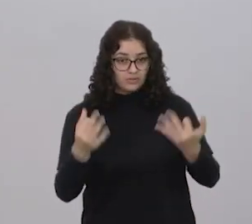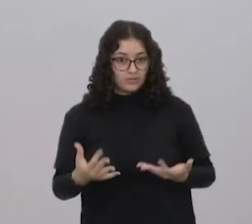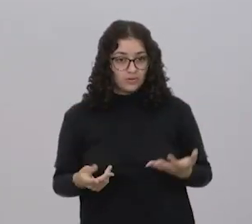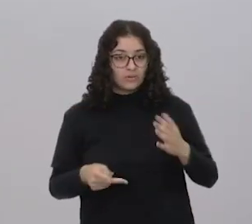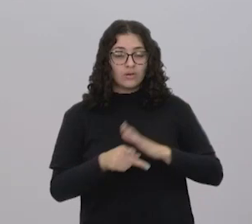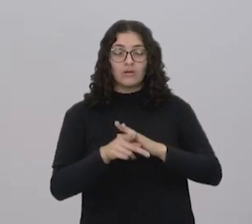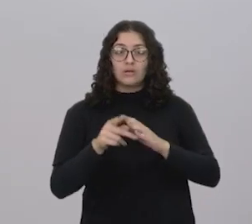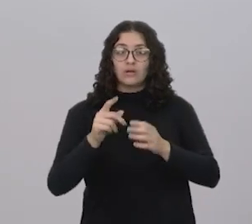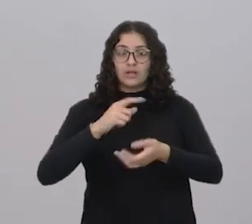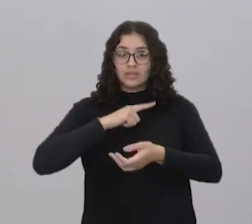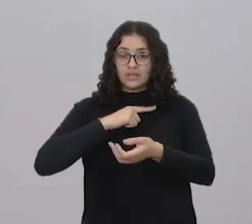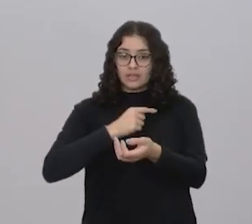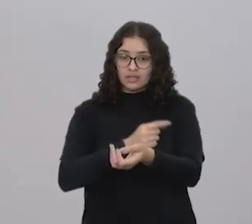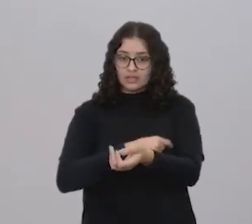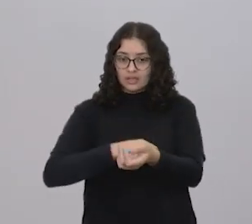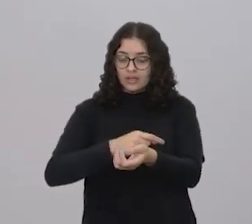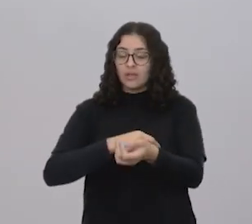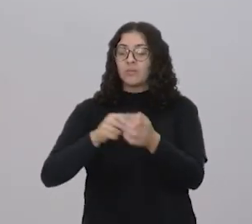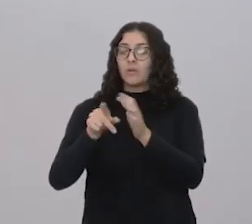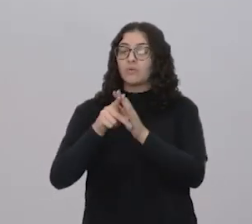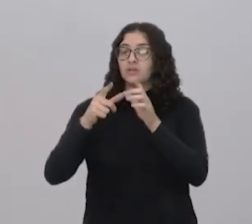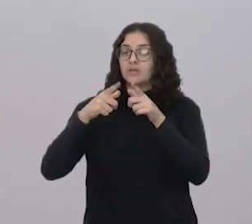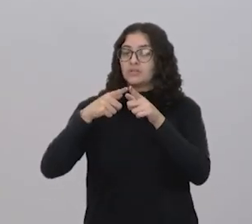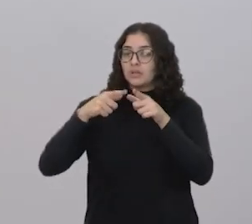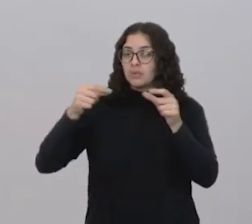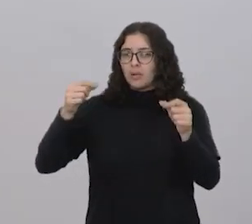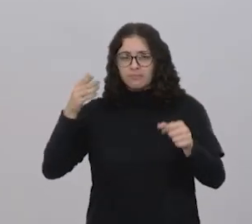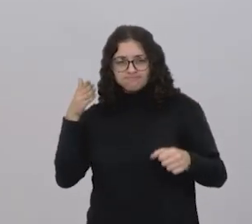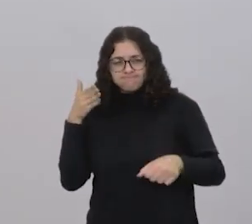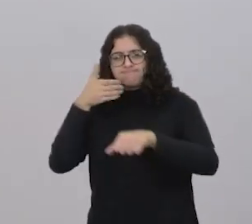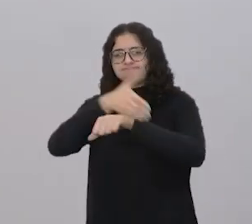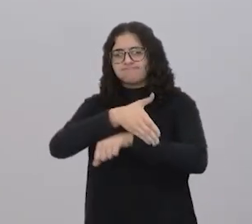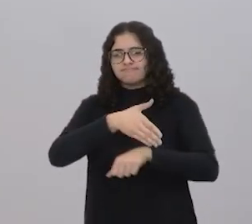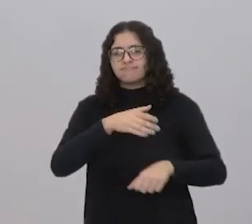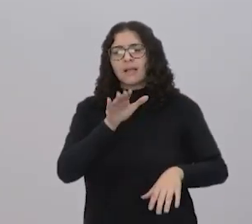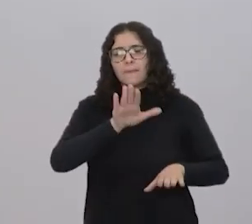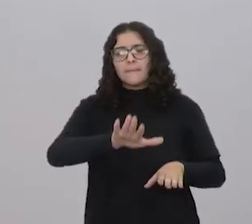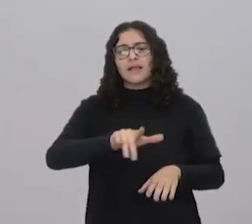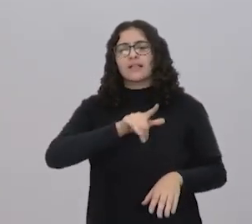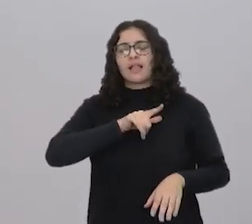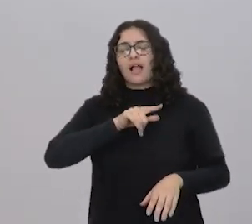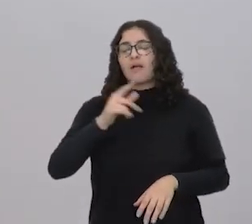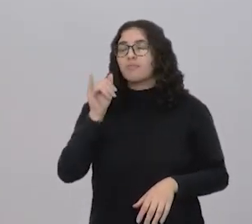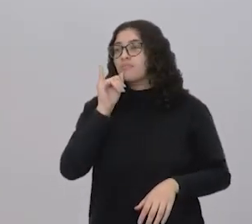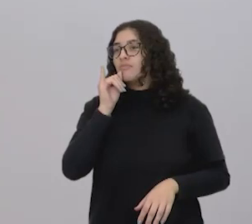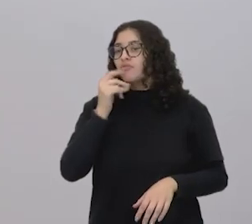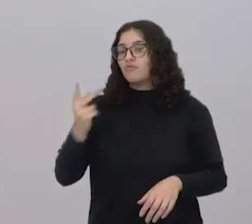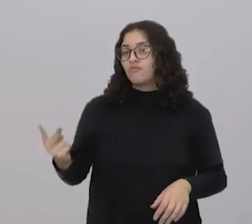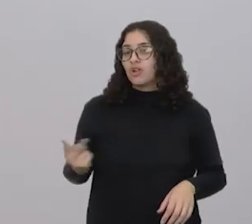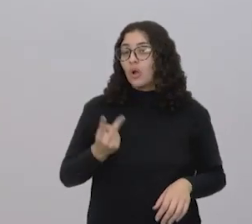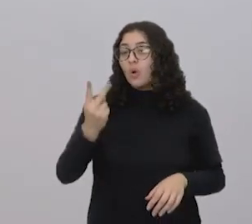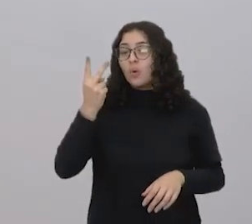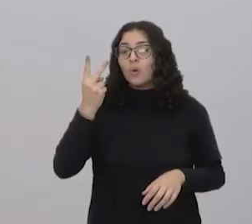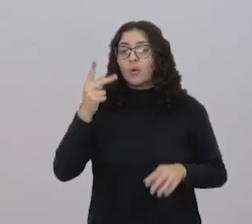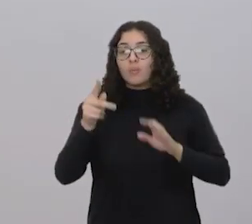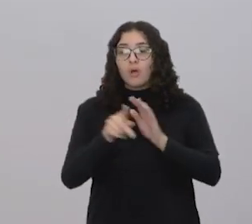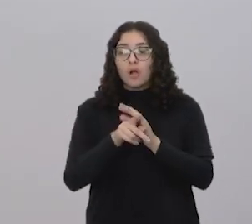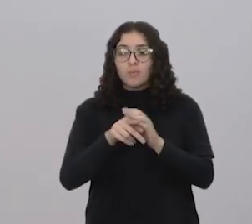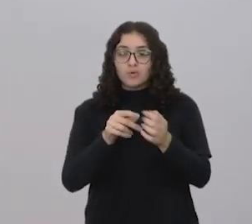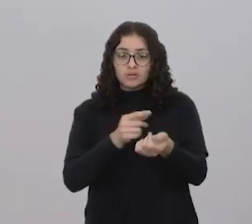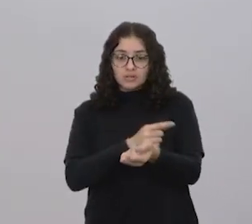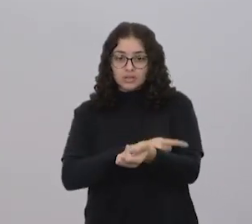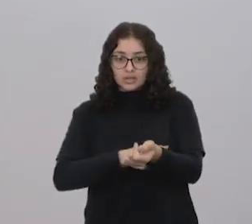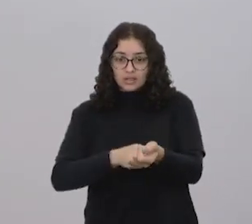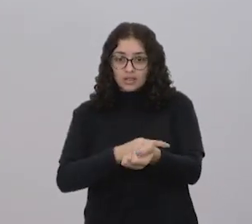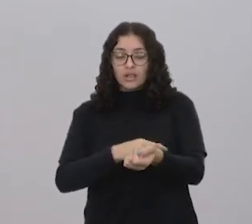das tatuagens durante a invasão japonesa, mas a gente pode pensar na questão dos maoris, que tem um elemento fundamental nas tatuagens